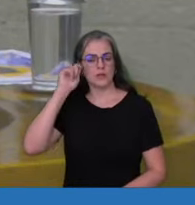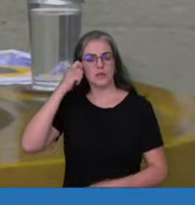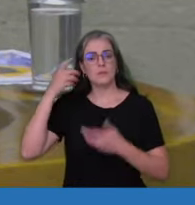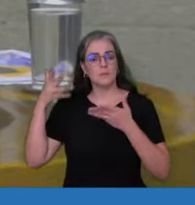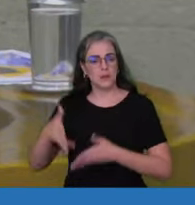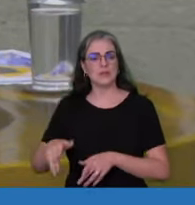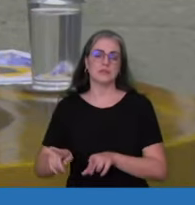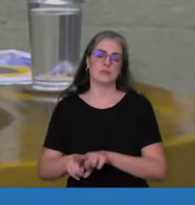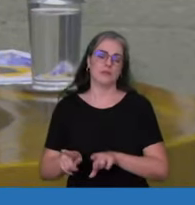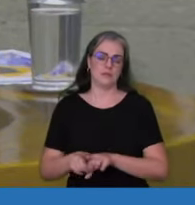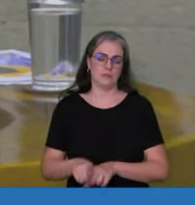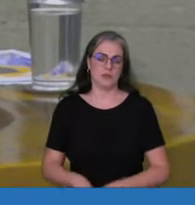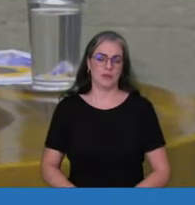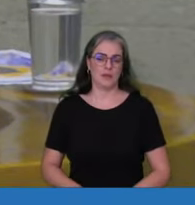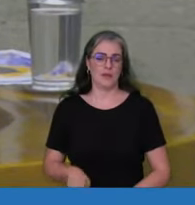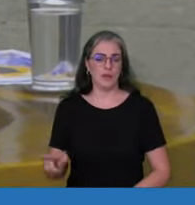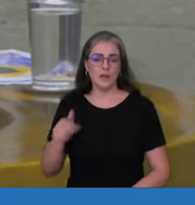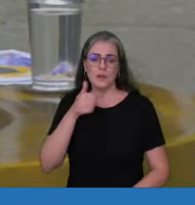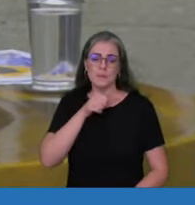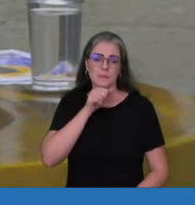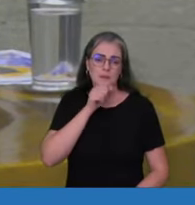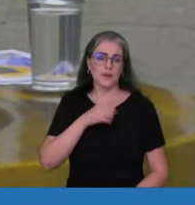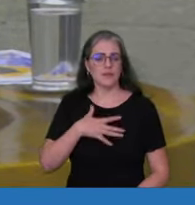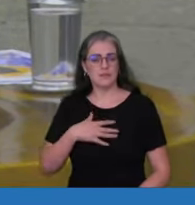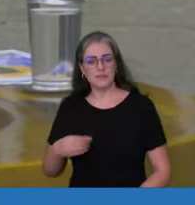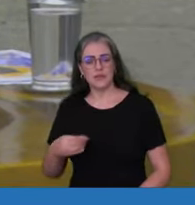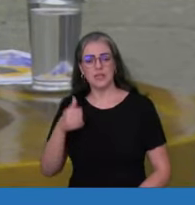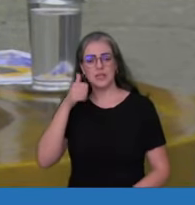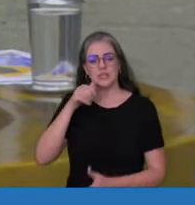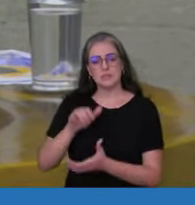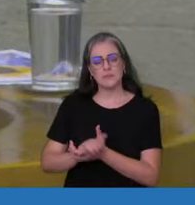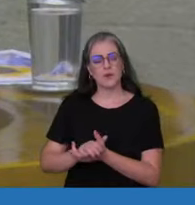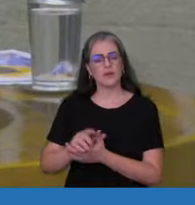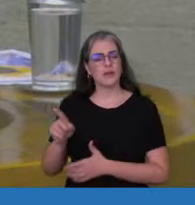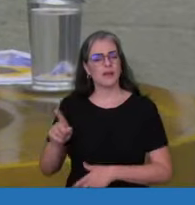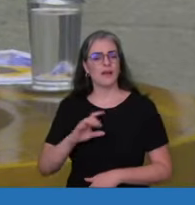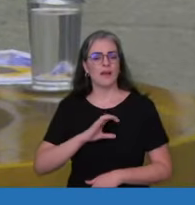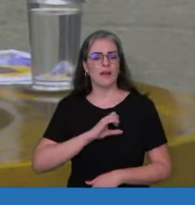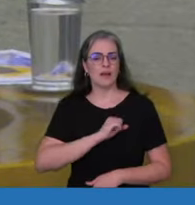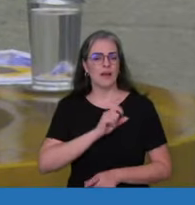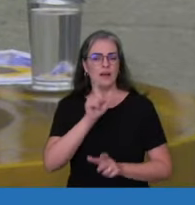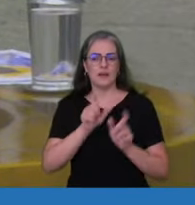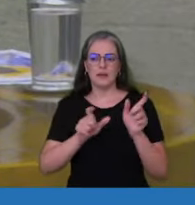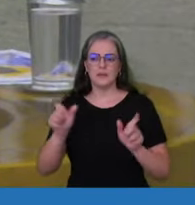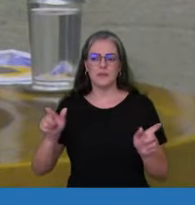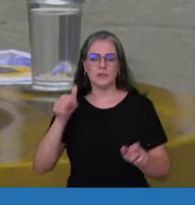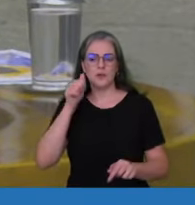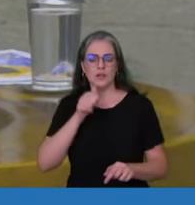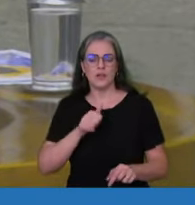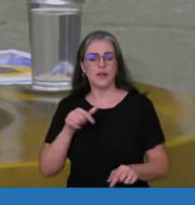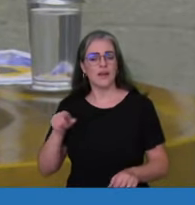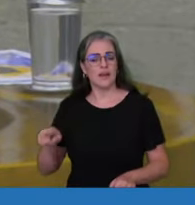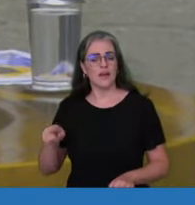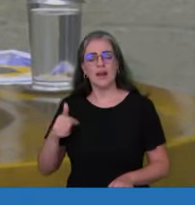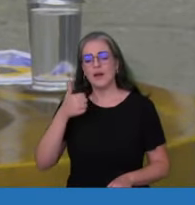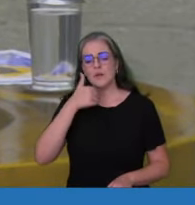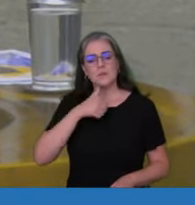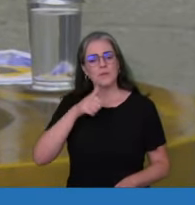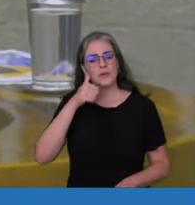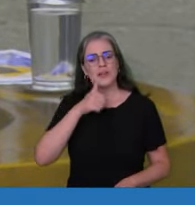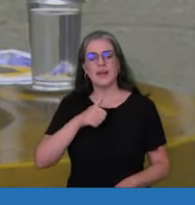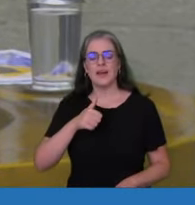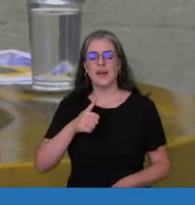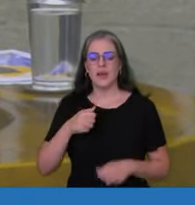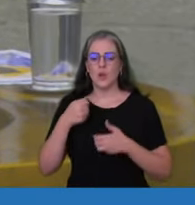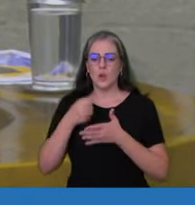política. Mãe, filha, esposa, uma mulher que amava outras mulheres, Marielle era uma mulher